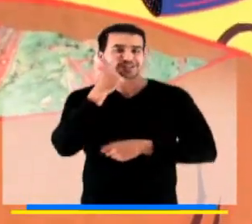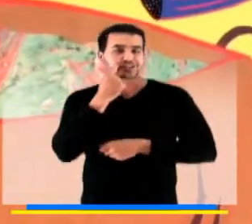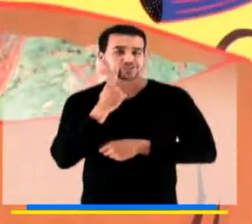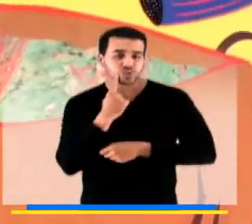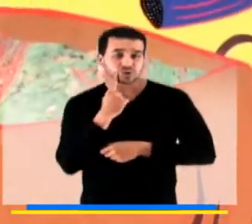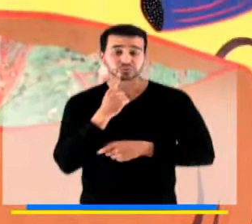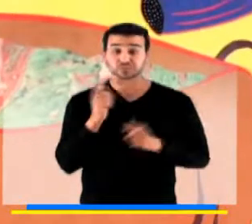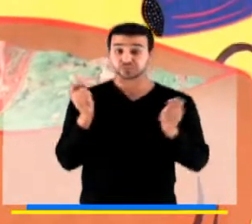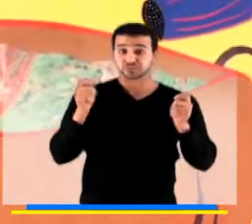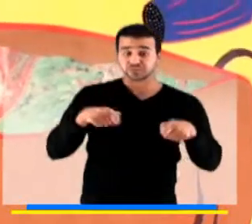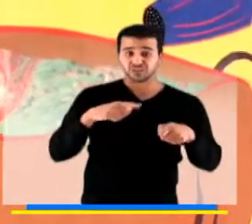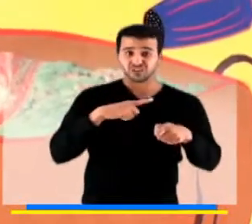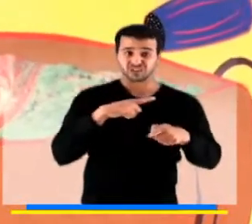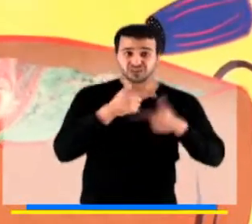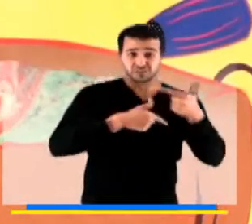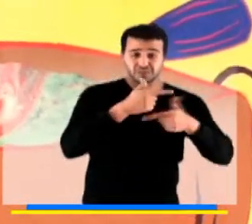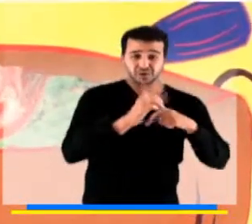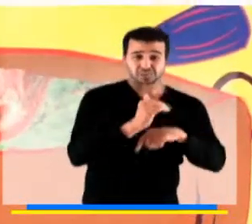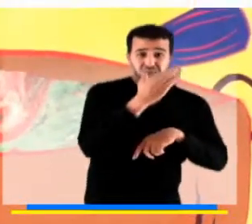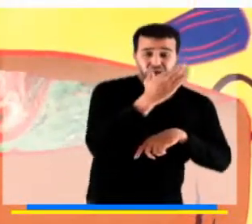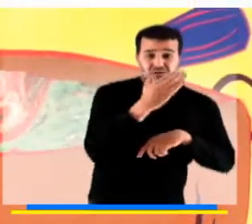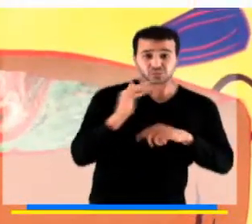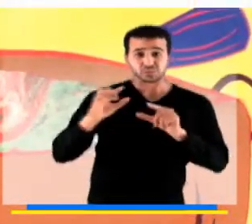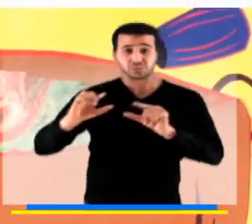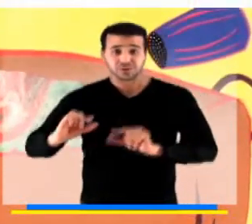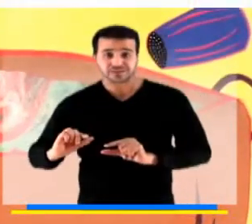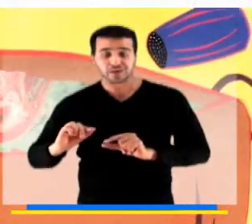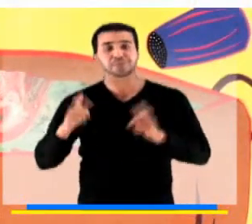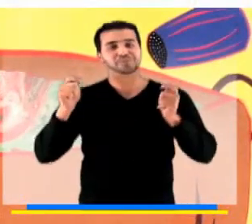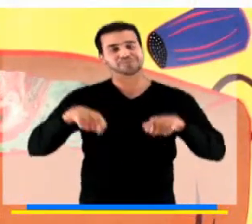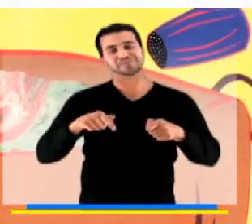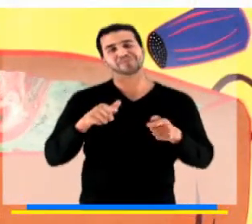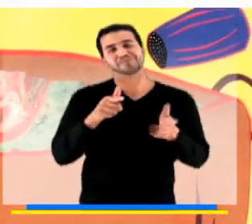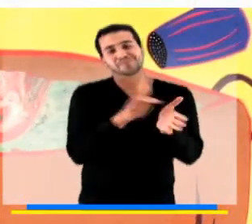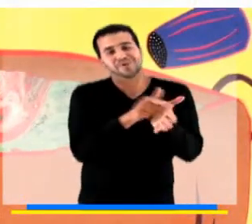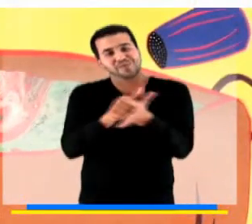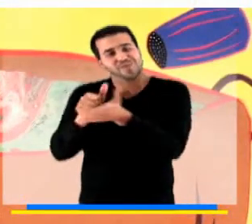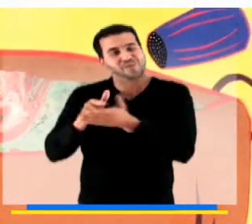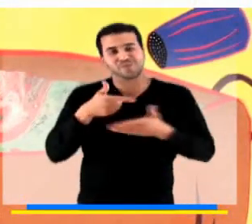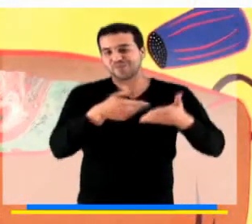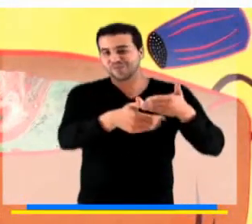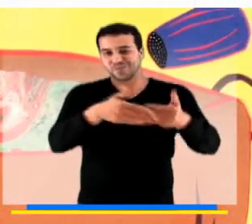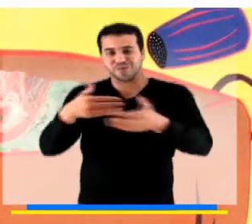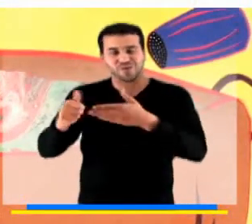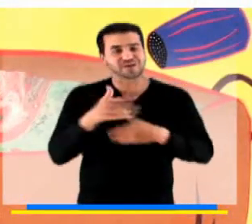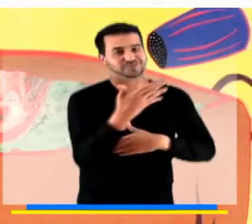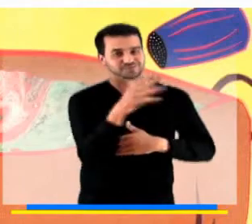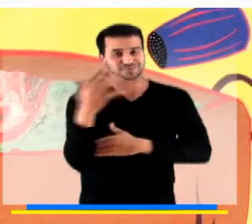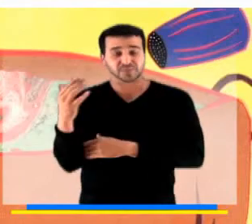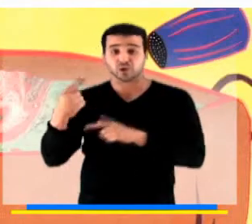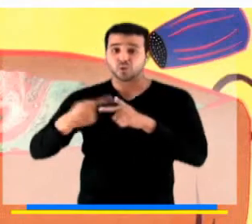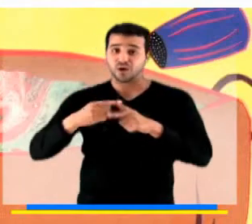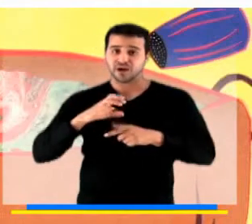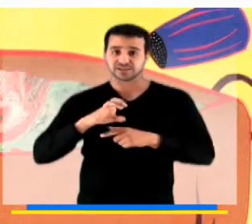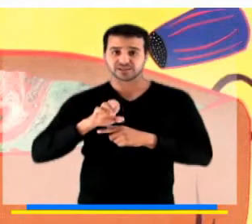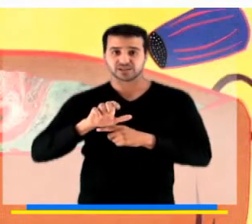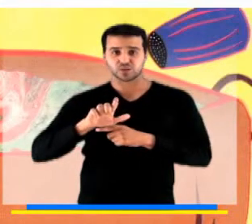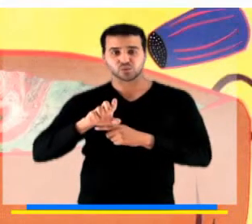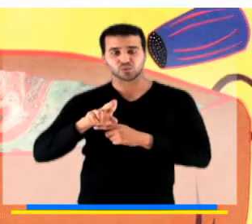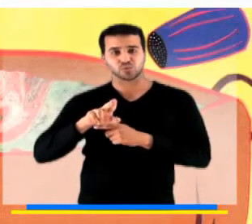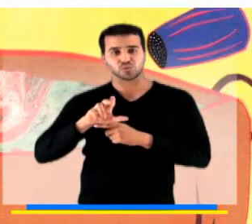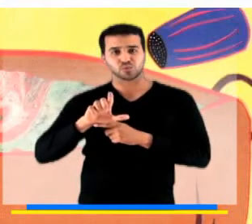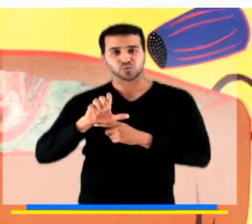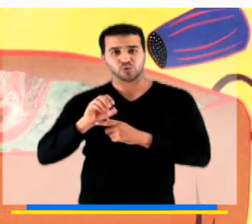com mais ou menos trabalho, é possível fazer papel de qualquer espécie de planta, pois a celulose